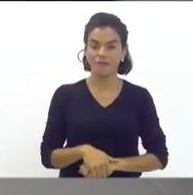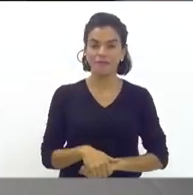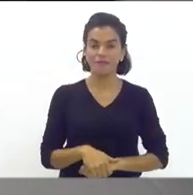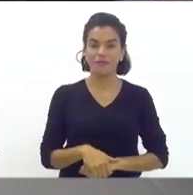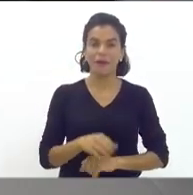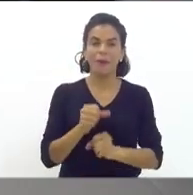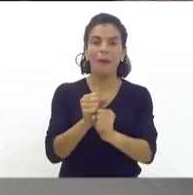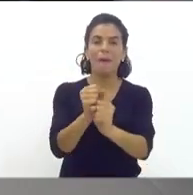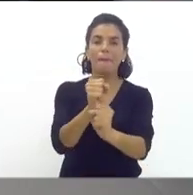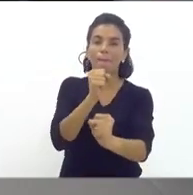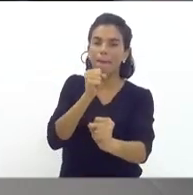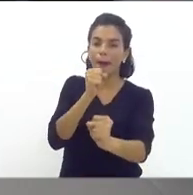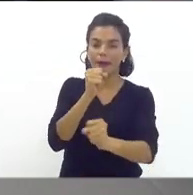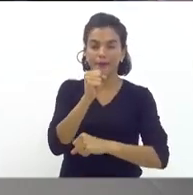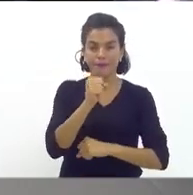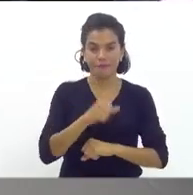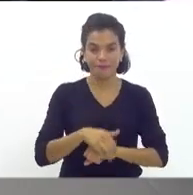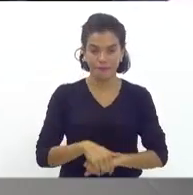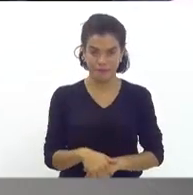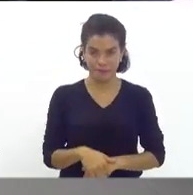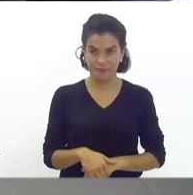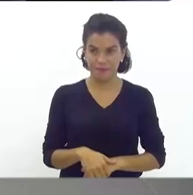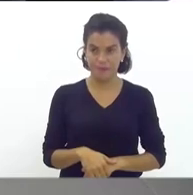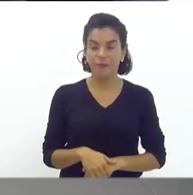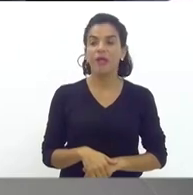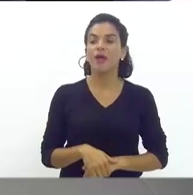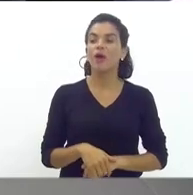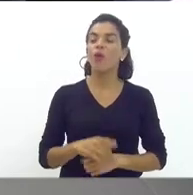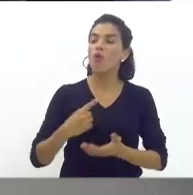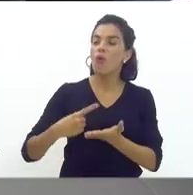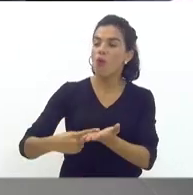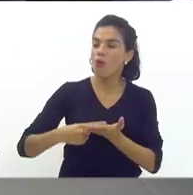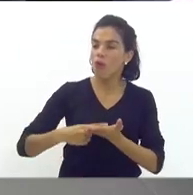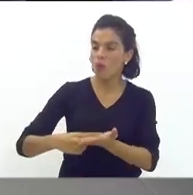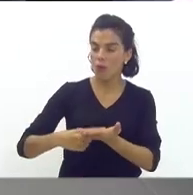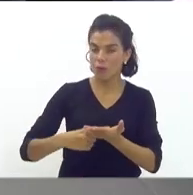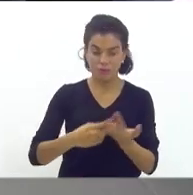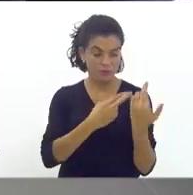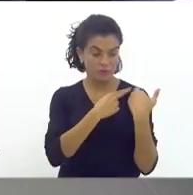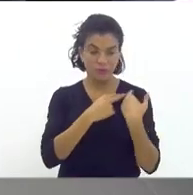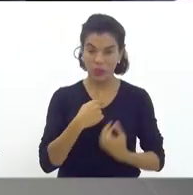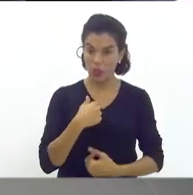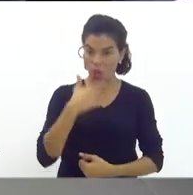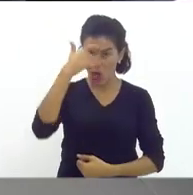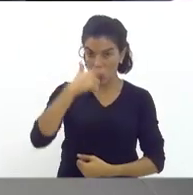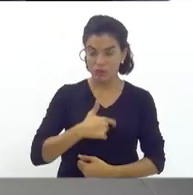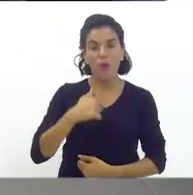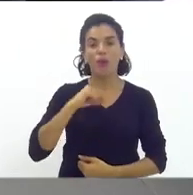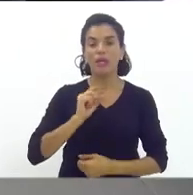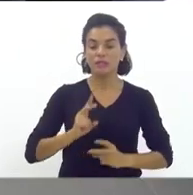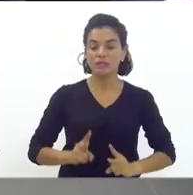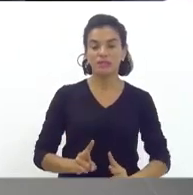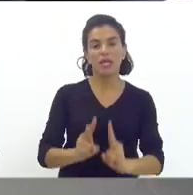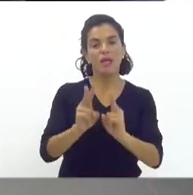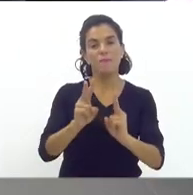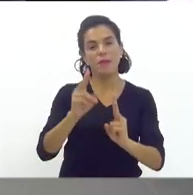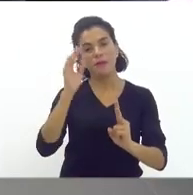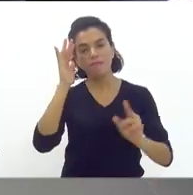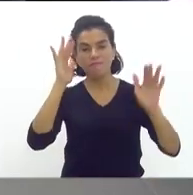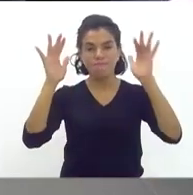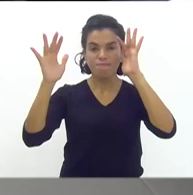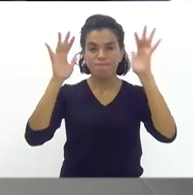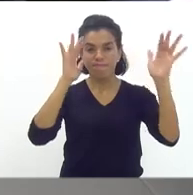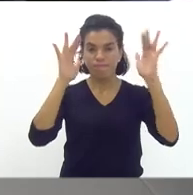será que eles ficam melhor eu um compromisso nosso também é que a agência ela sempre vai levar em consideração